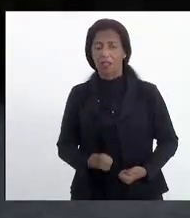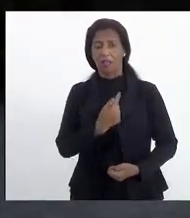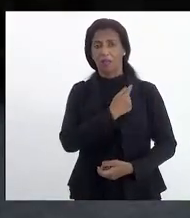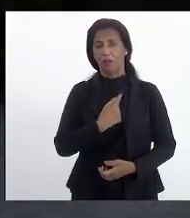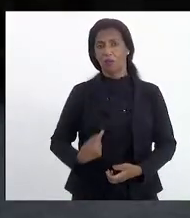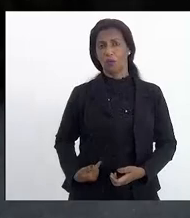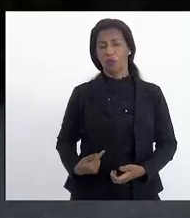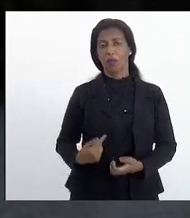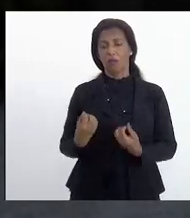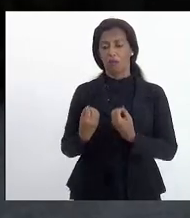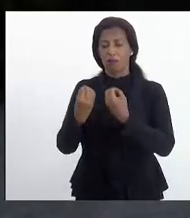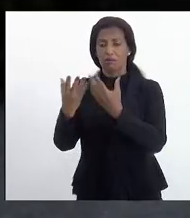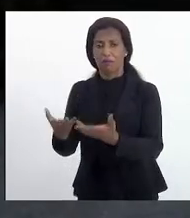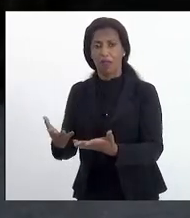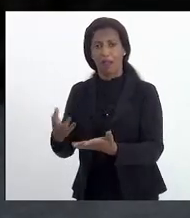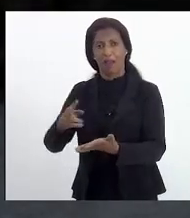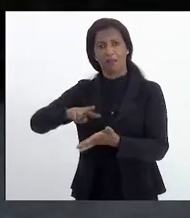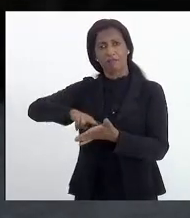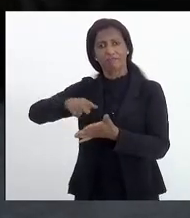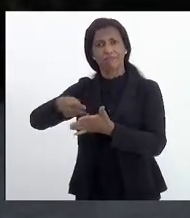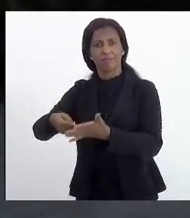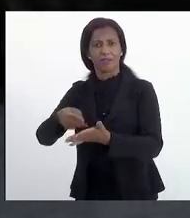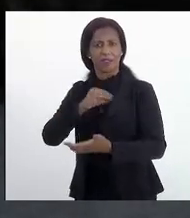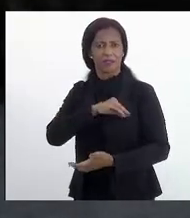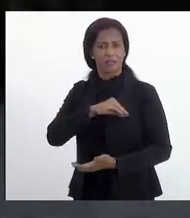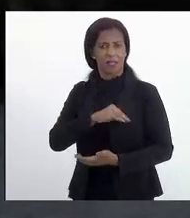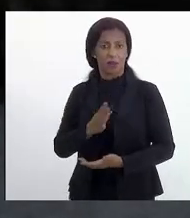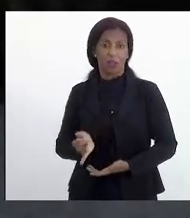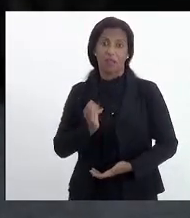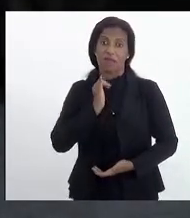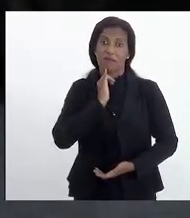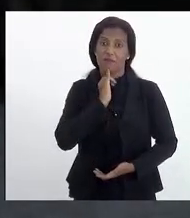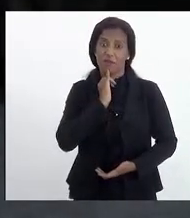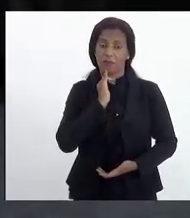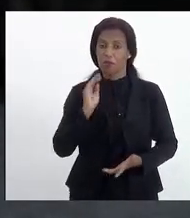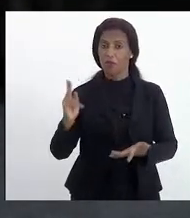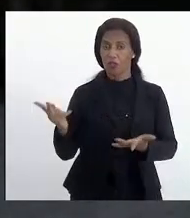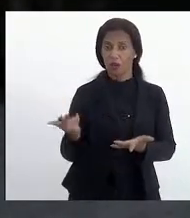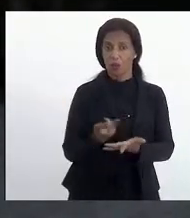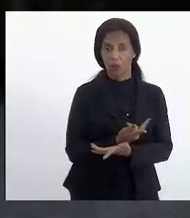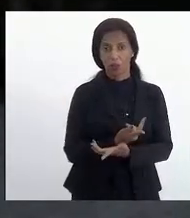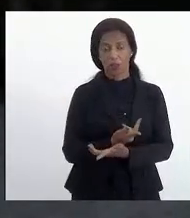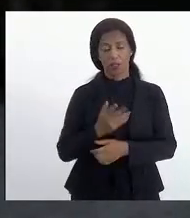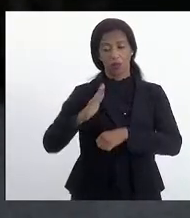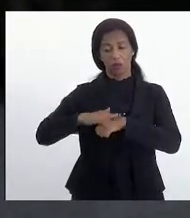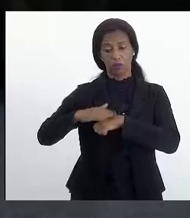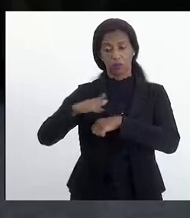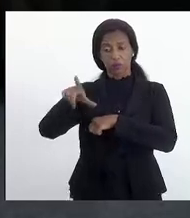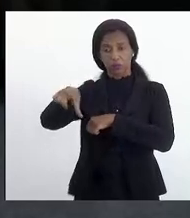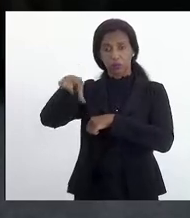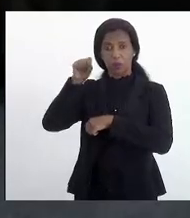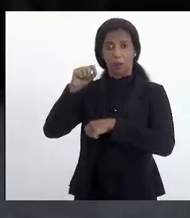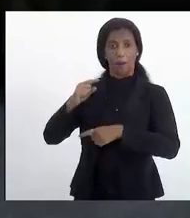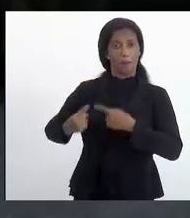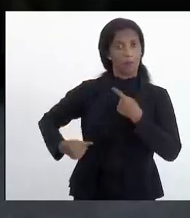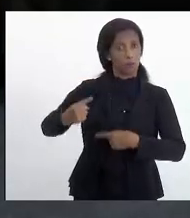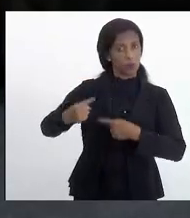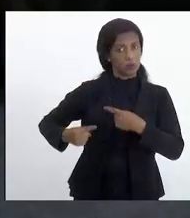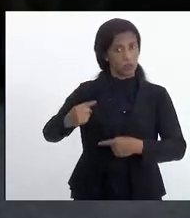do estado realizar a recomposição de perdas. Infelizmente, houve uma opção política